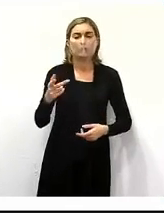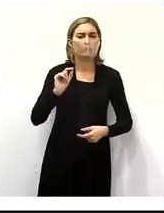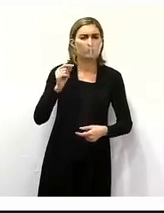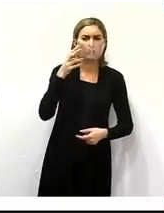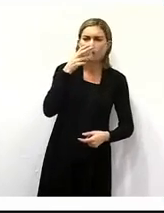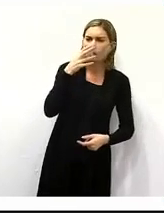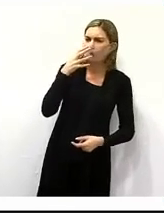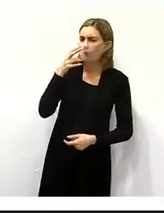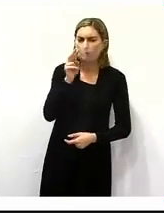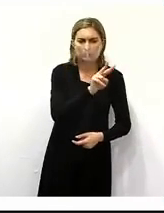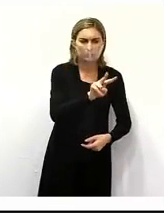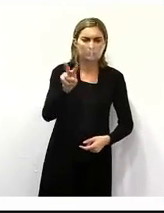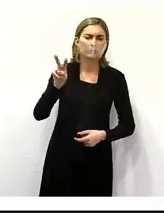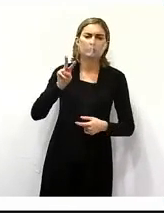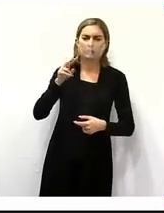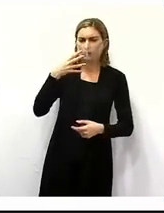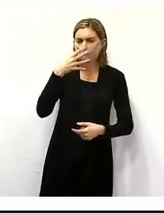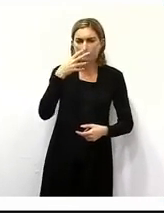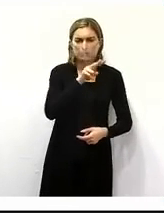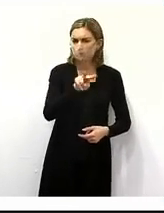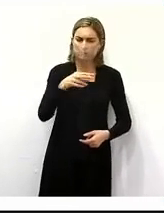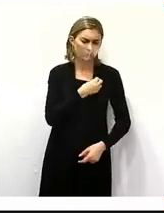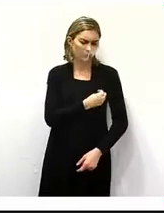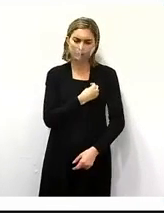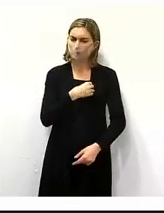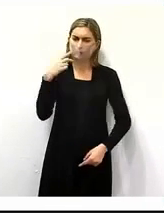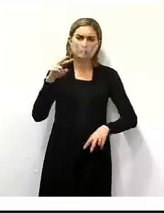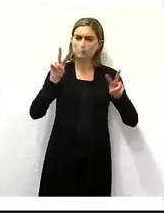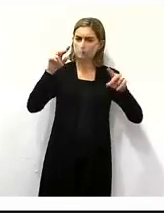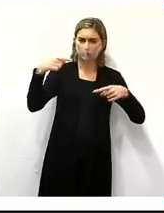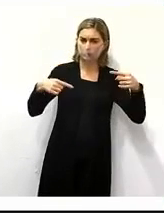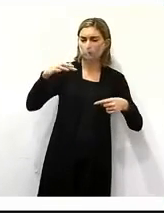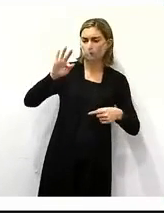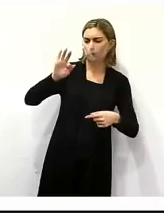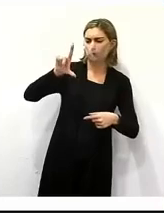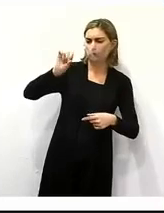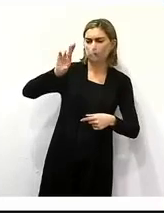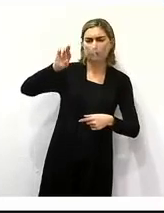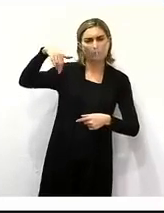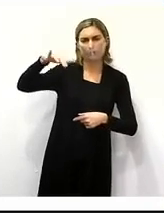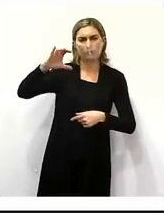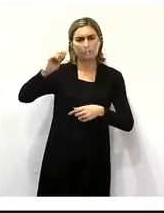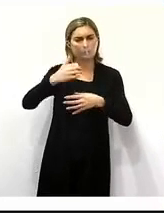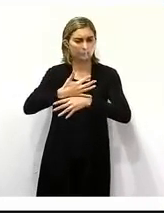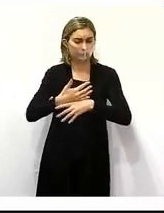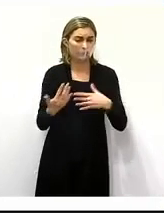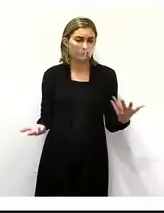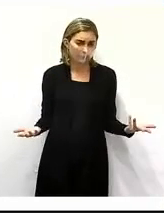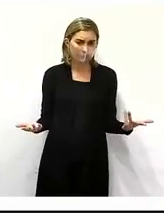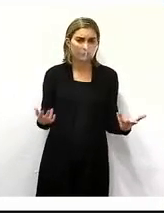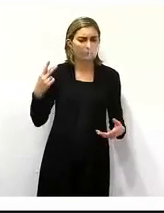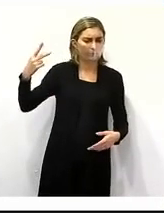ele observou na vida política de Florença, tá certo? Então,